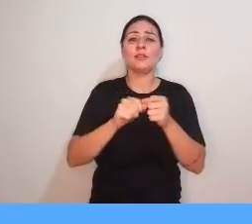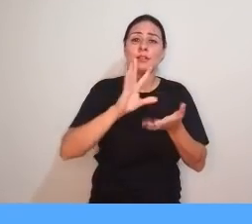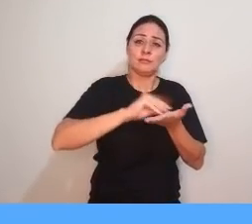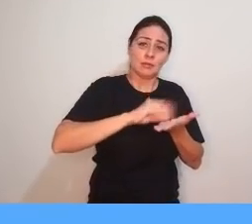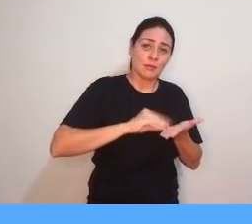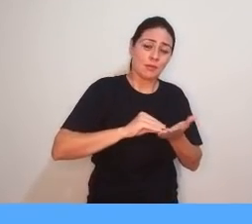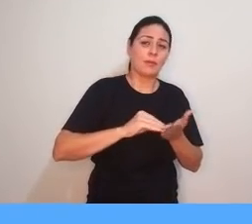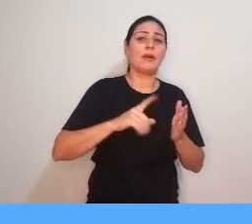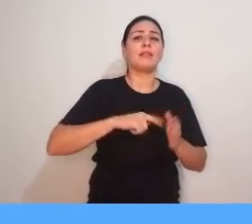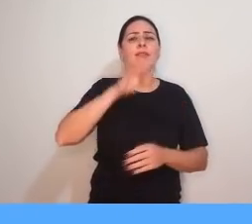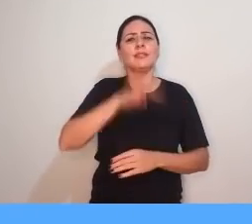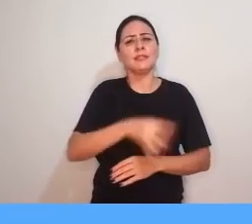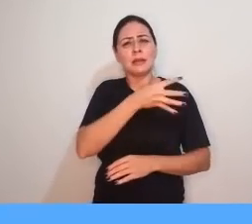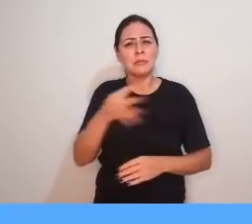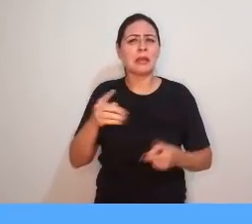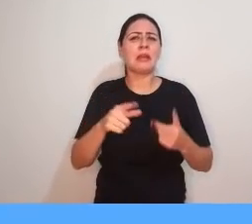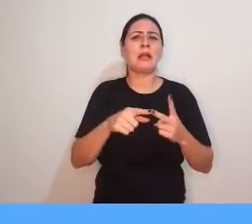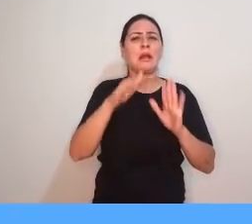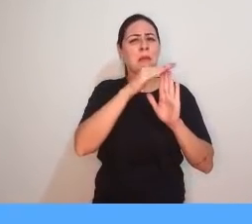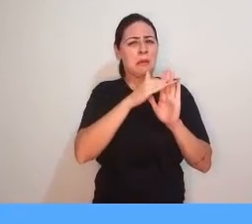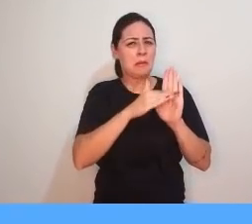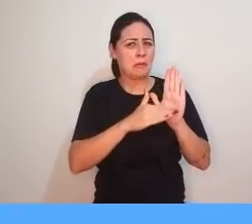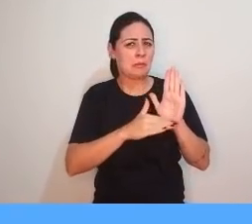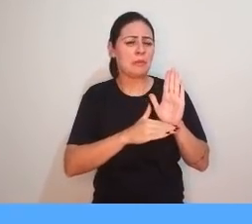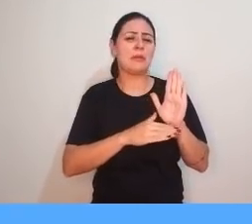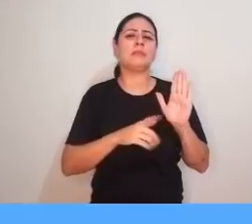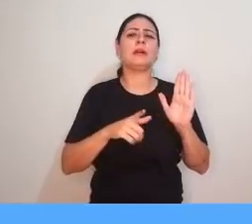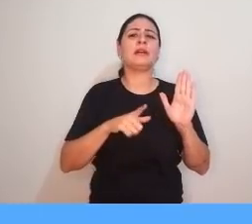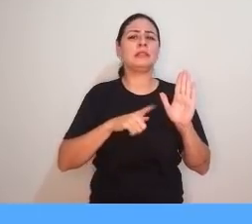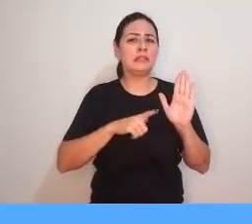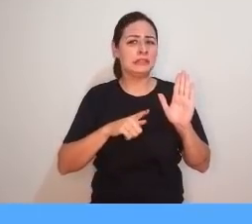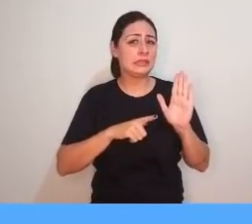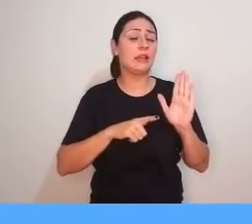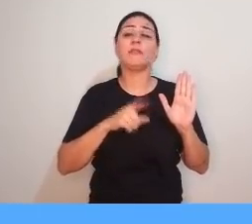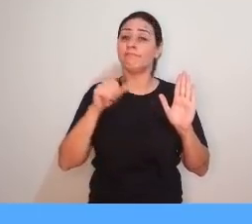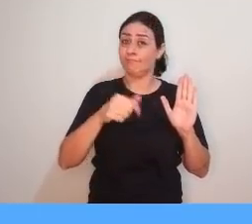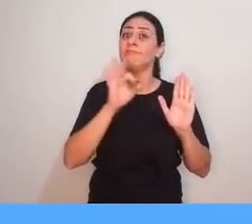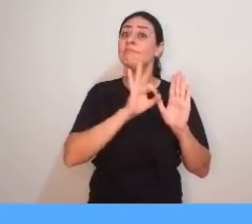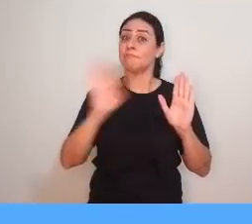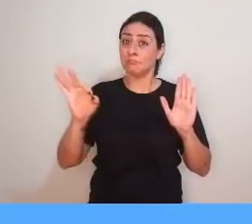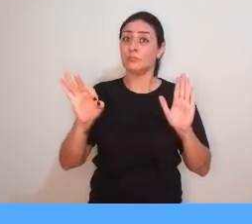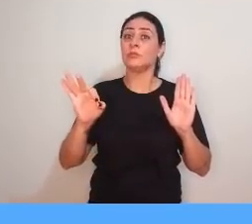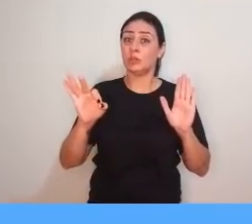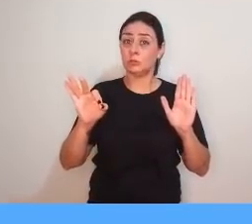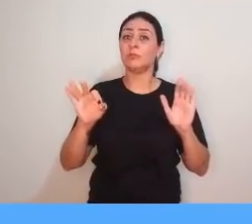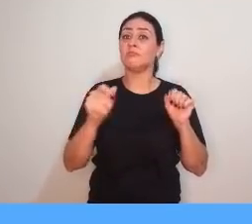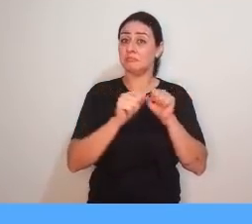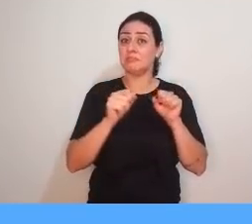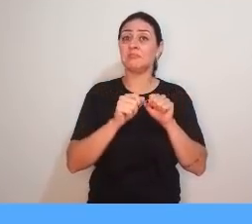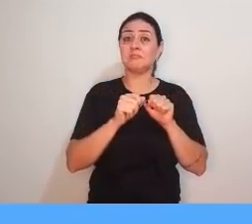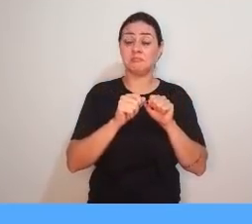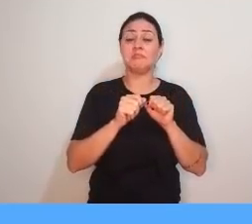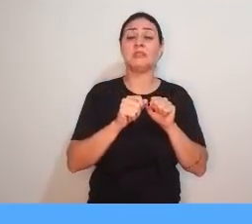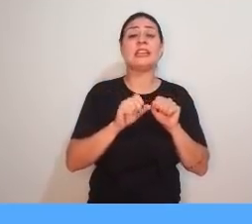prontos, todos eles baseados em marcação, ou seja, são formulários muito bem definidos, desenhados. Então, se você conseguir ter isso